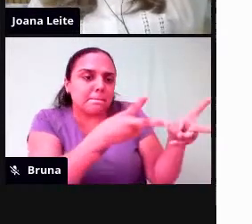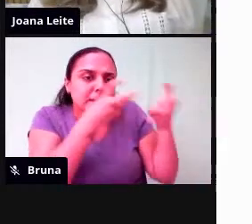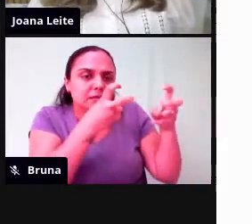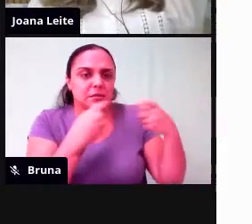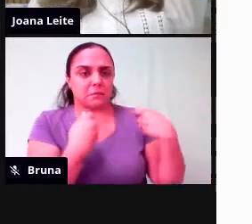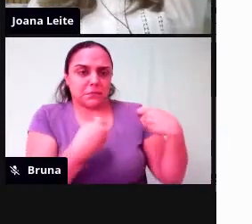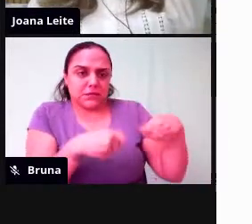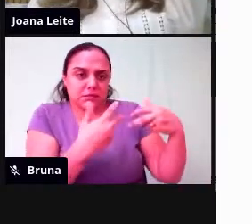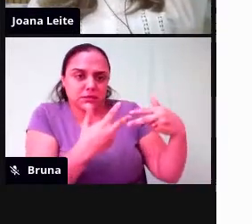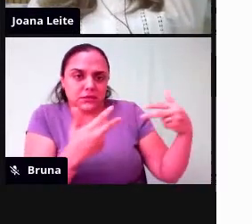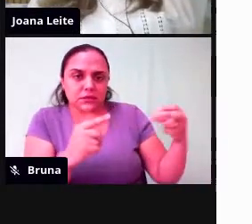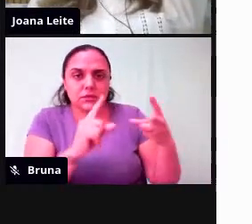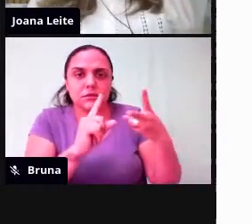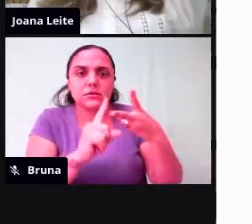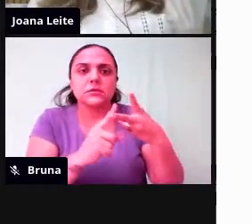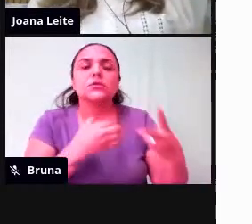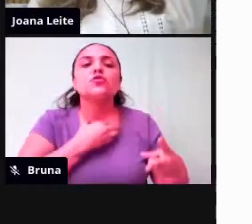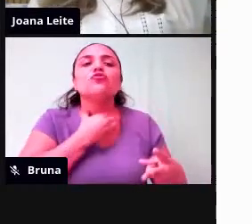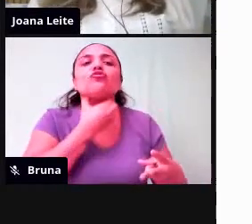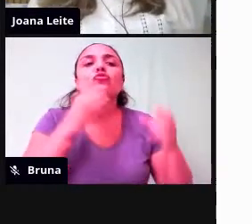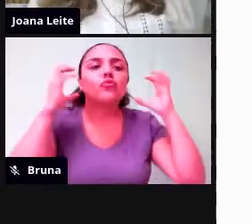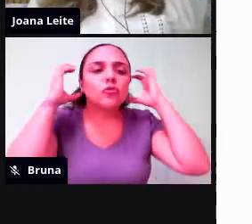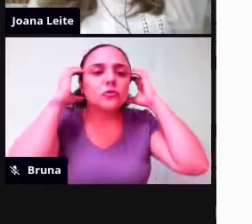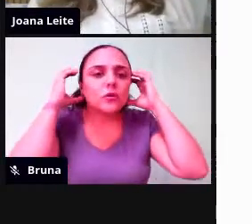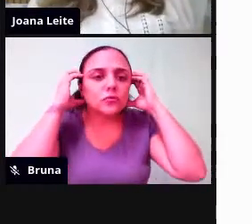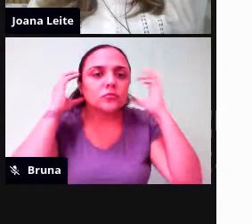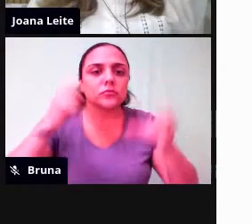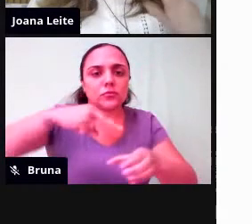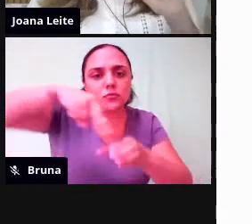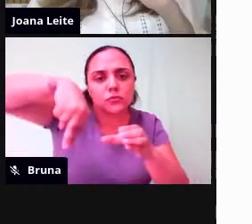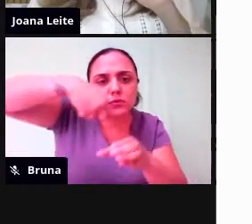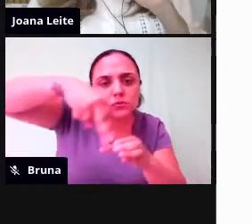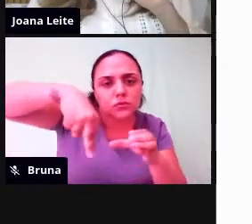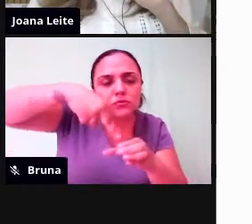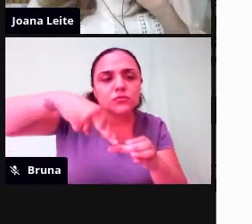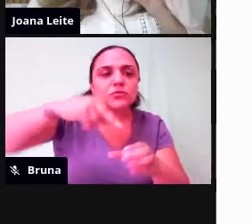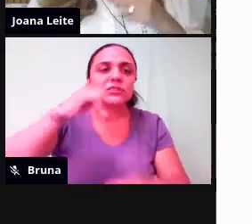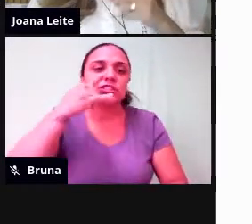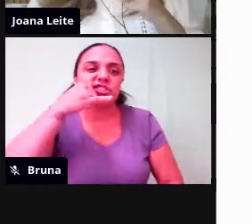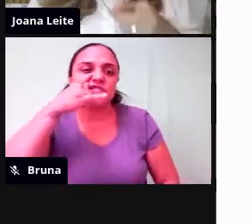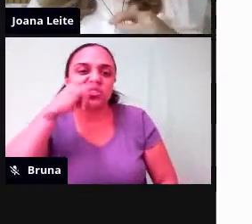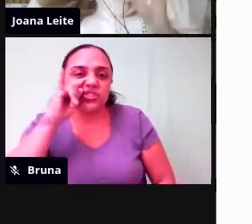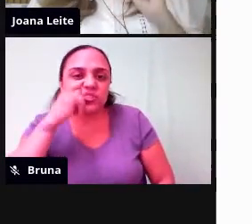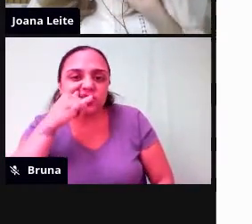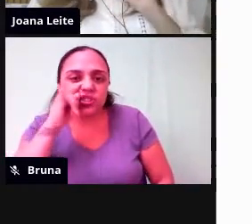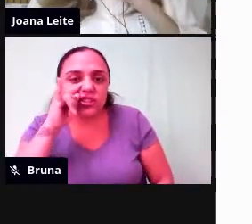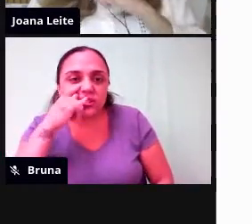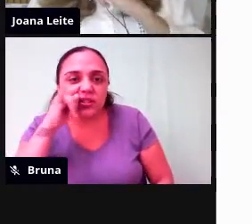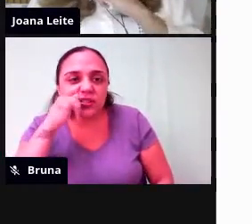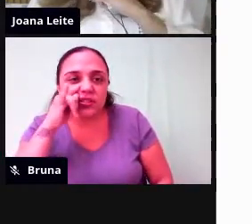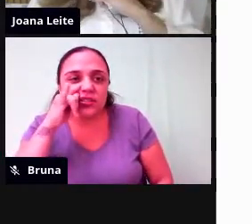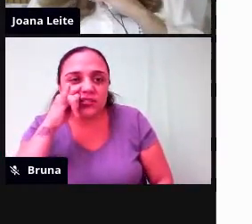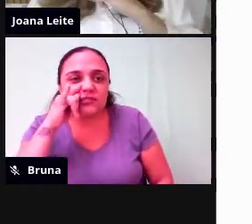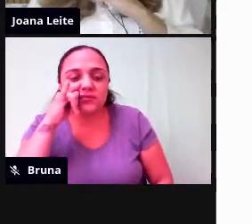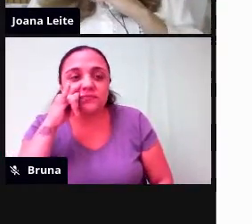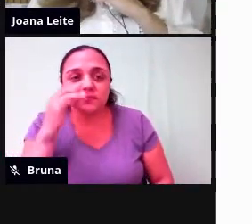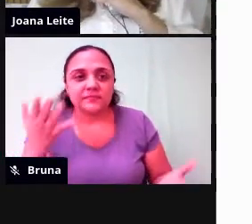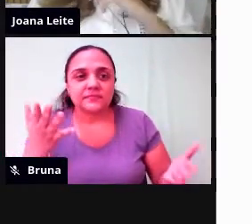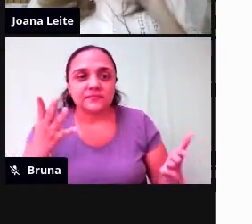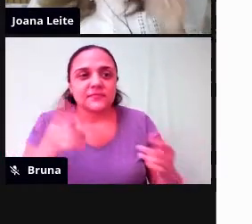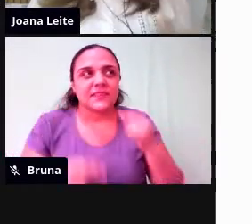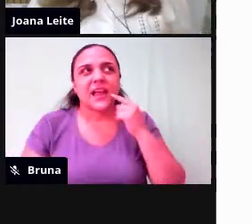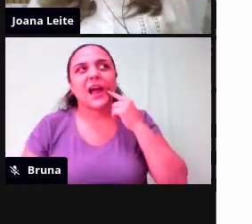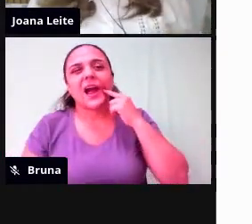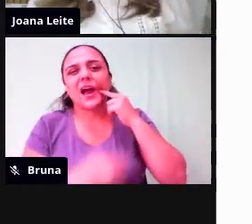orgânicas, fonoaudiólogo, nutricionista, odontólogo, né, que a gente também tem crianças que têm dificuldade de mastigar por alteração de arcada